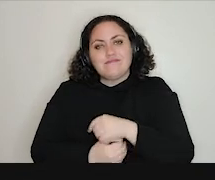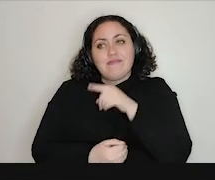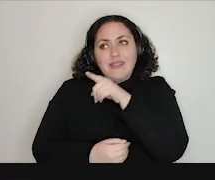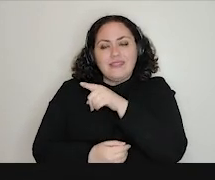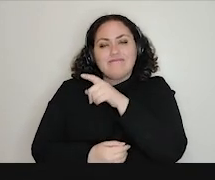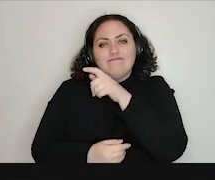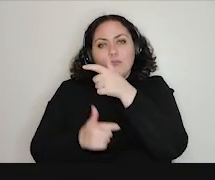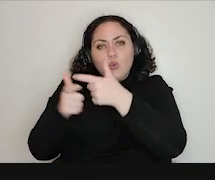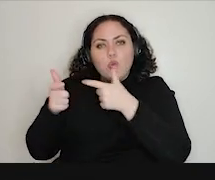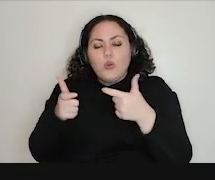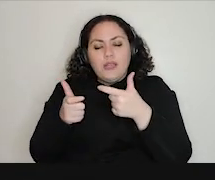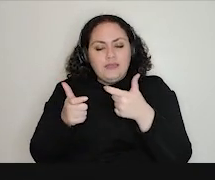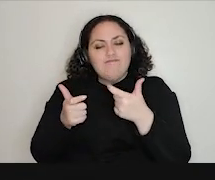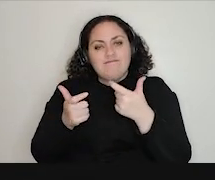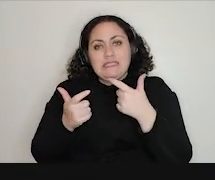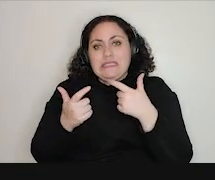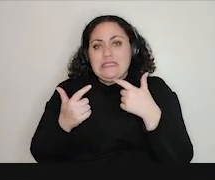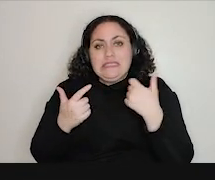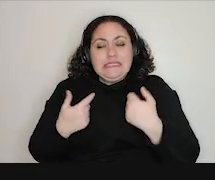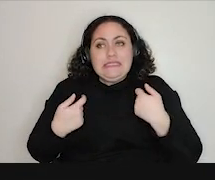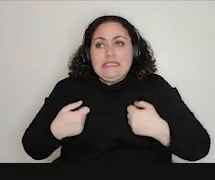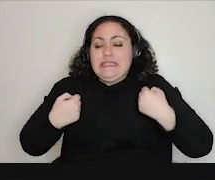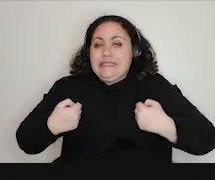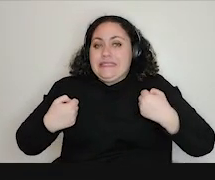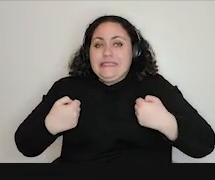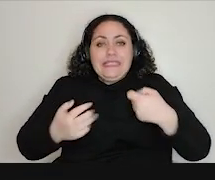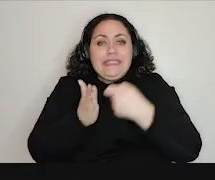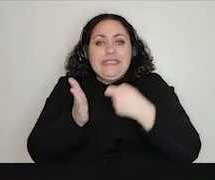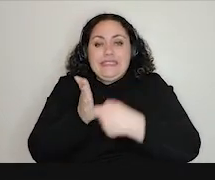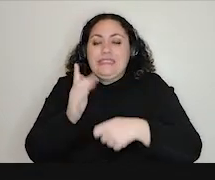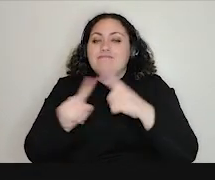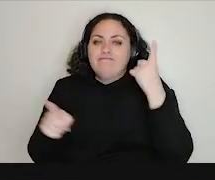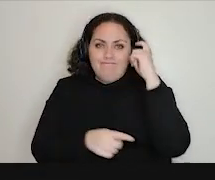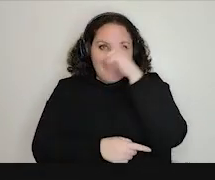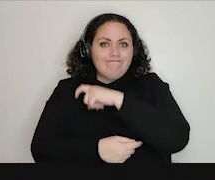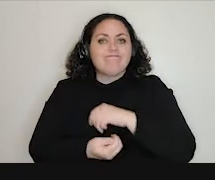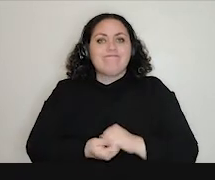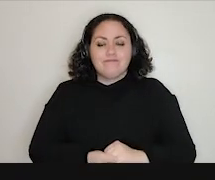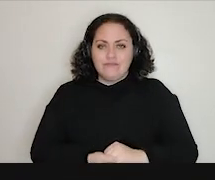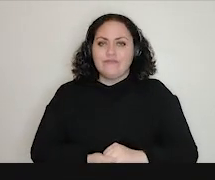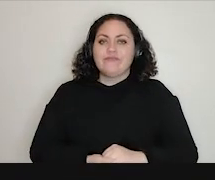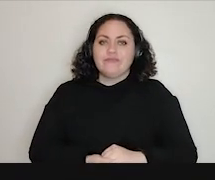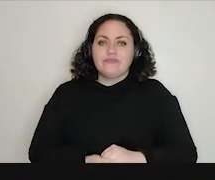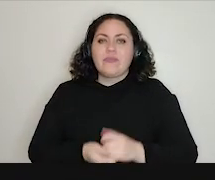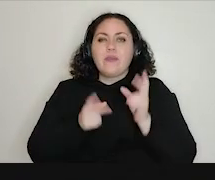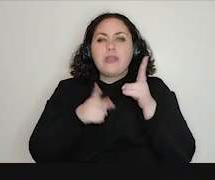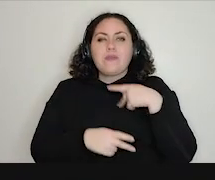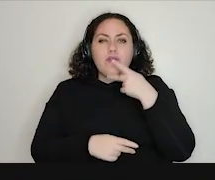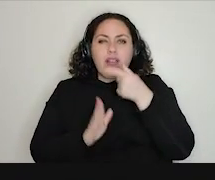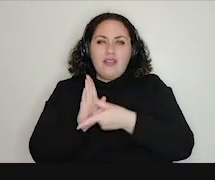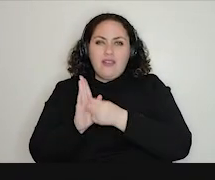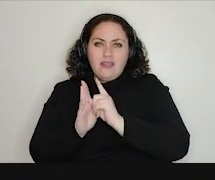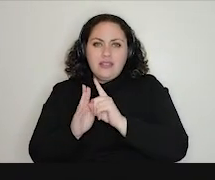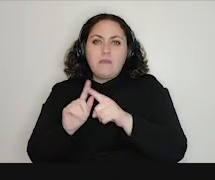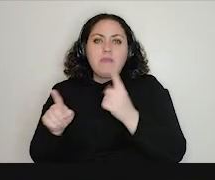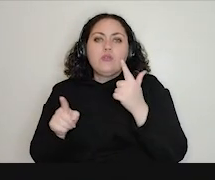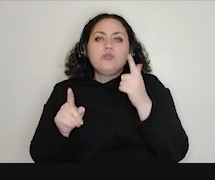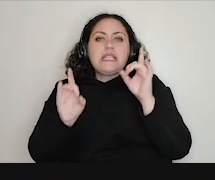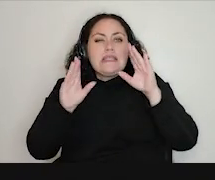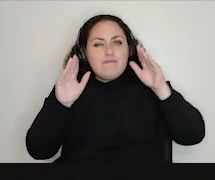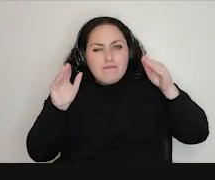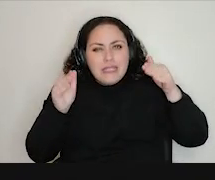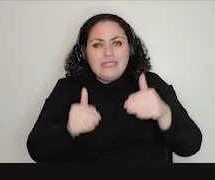sendo acolhidas, assim. Mas é bem difícil. Tem esses que eu mencionei, mas não necessariamente eles são específicos para a